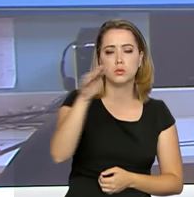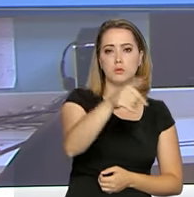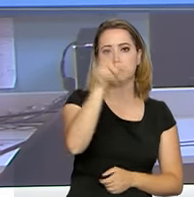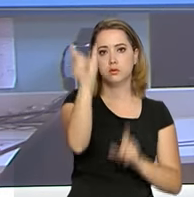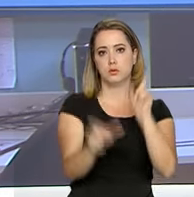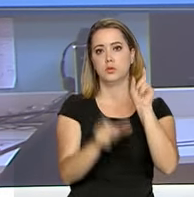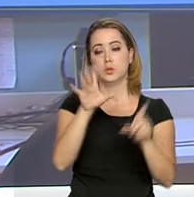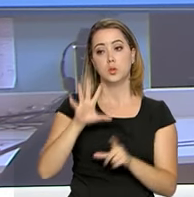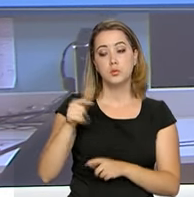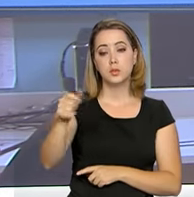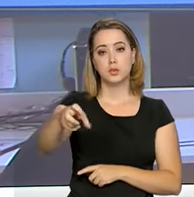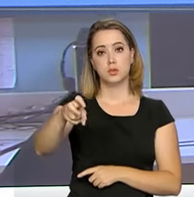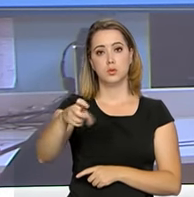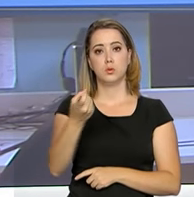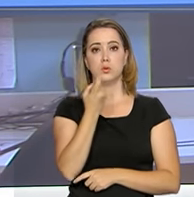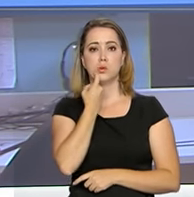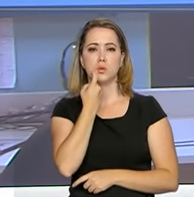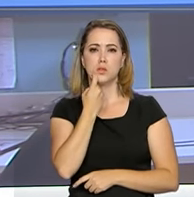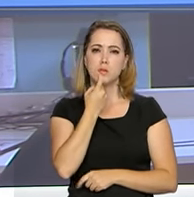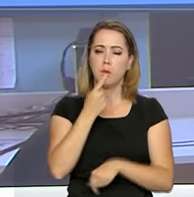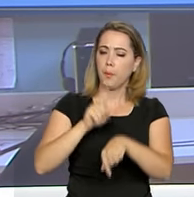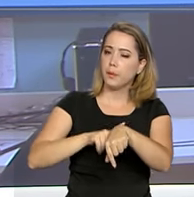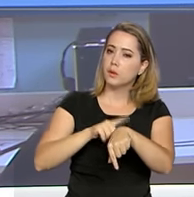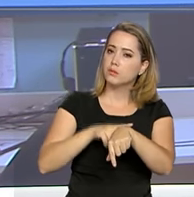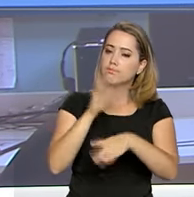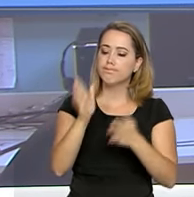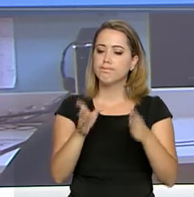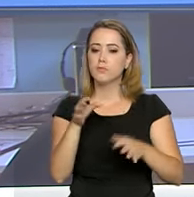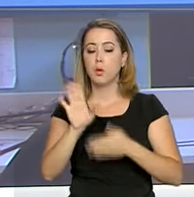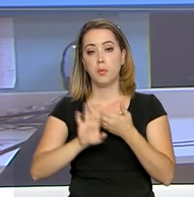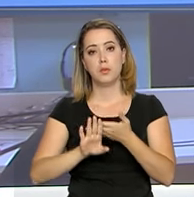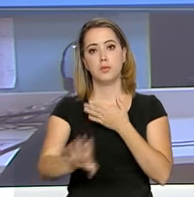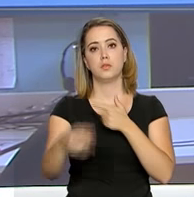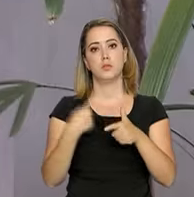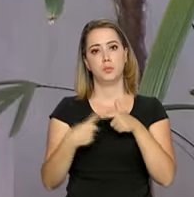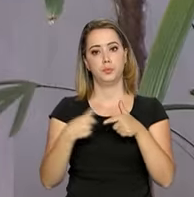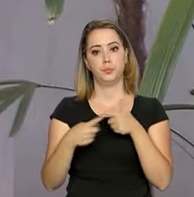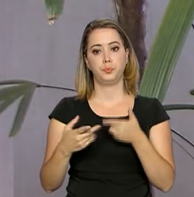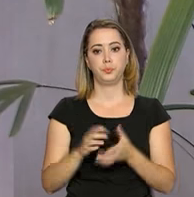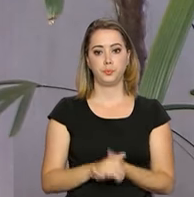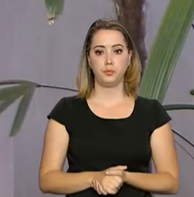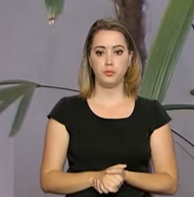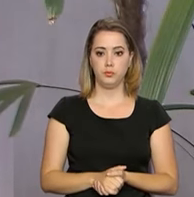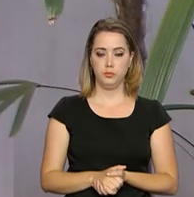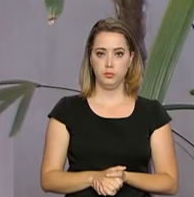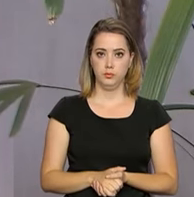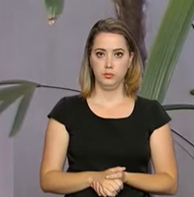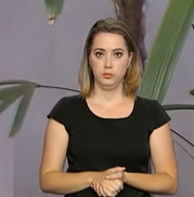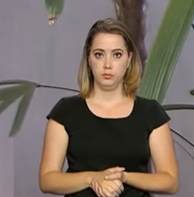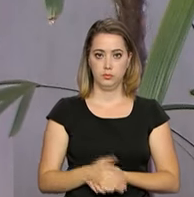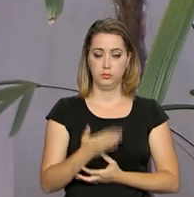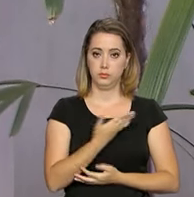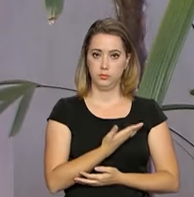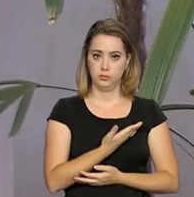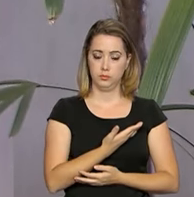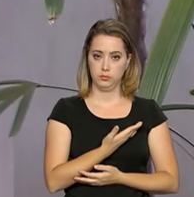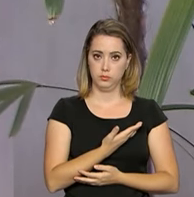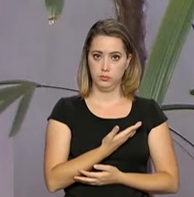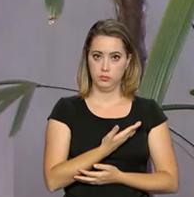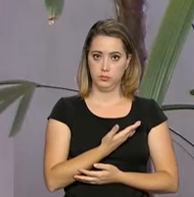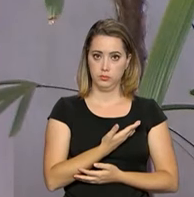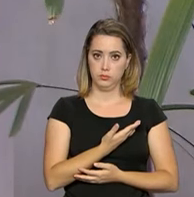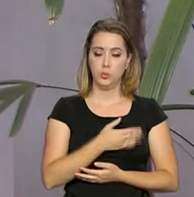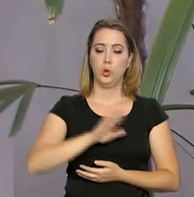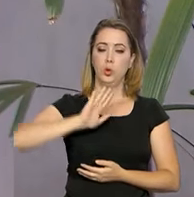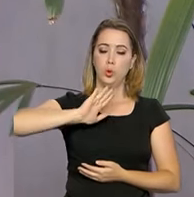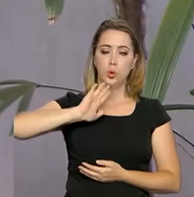para toda sexta-feira tirar um tempo para o combate ao mosquito todos já estão mais do que